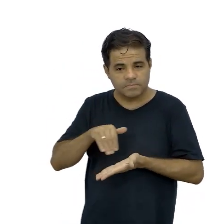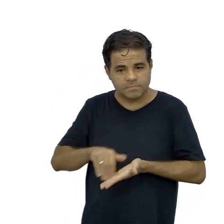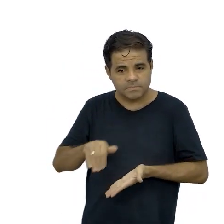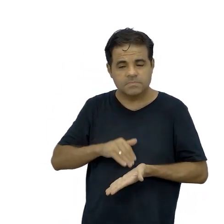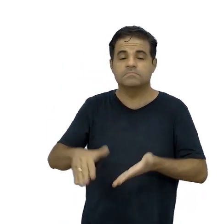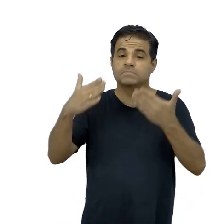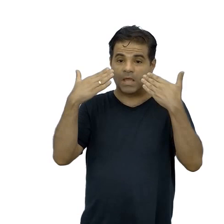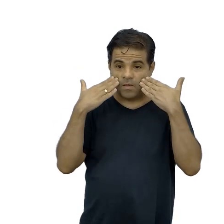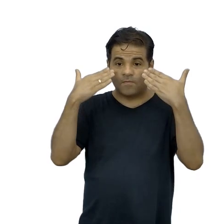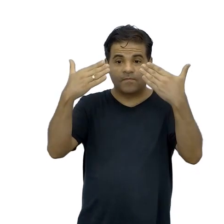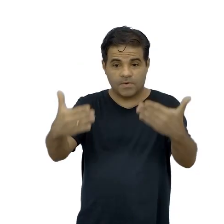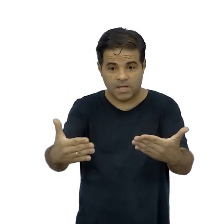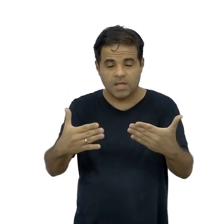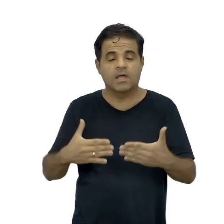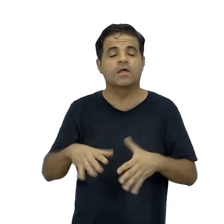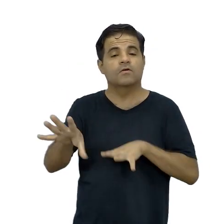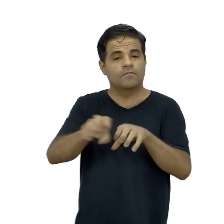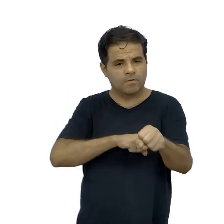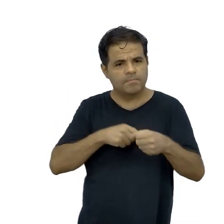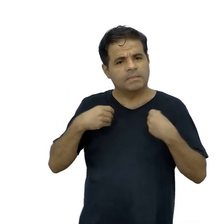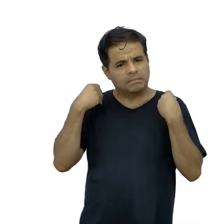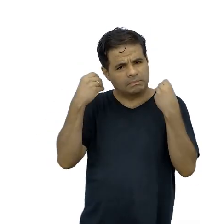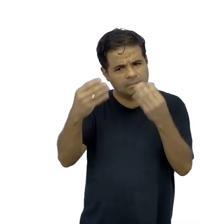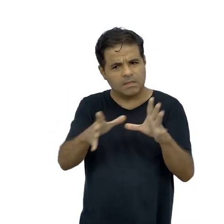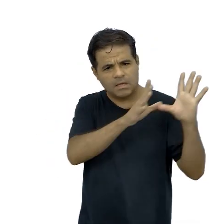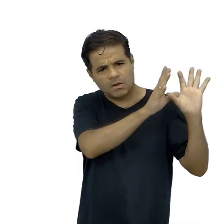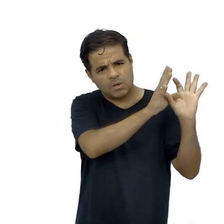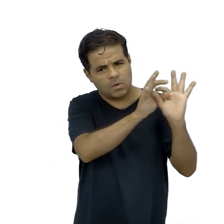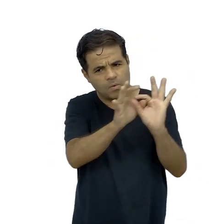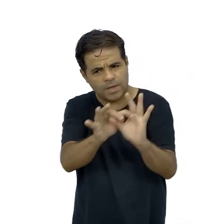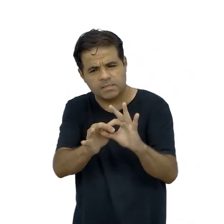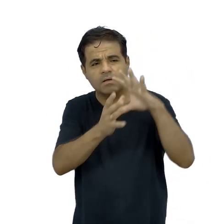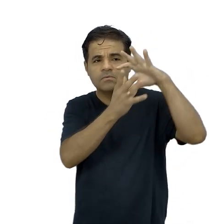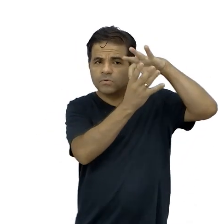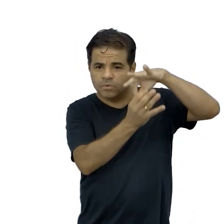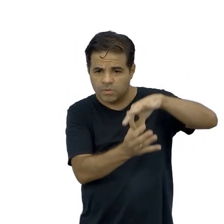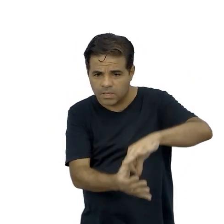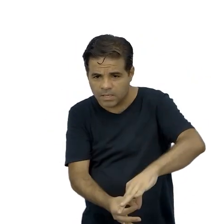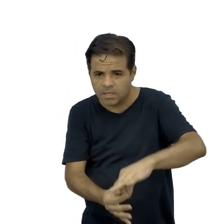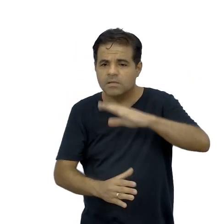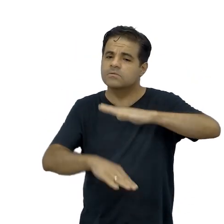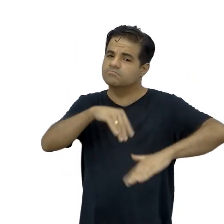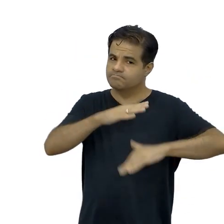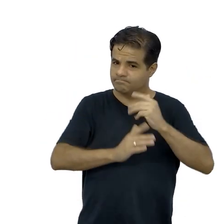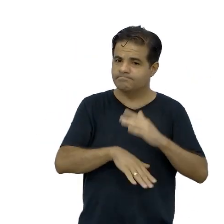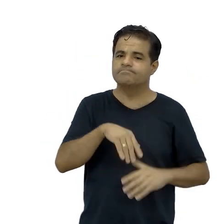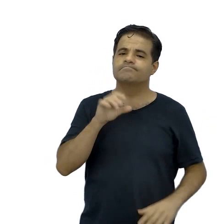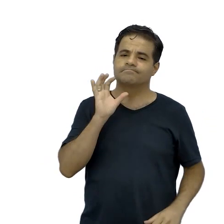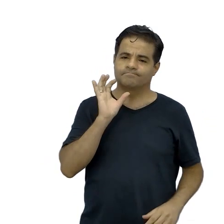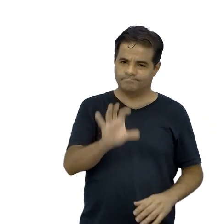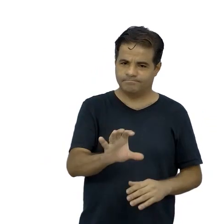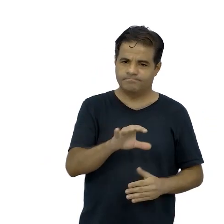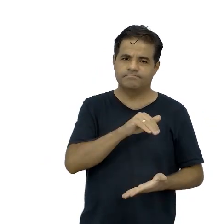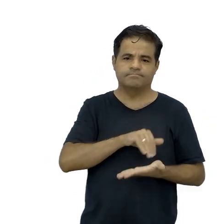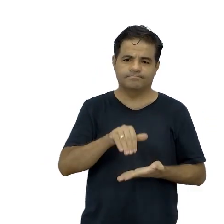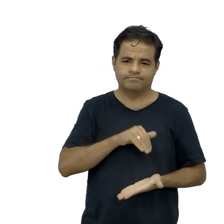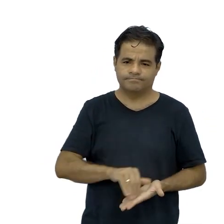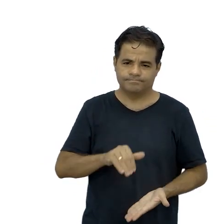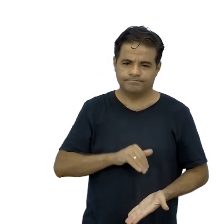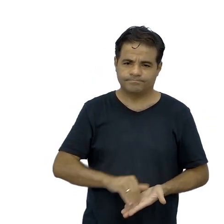pela Frente de Formação, dando coesão e coerência para as ações da SEDUC.